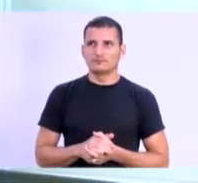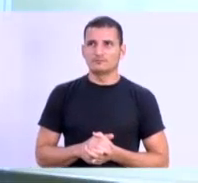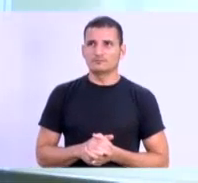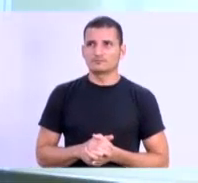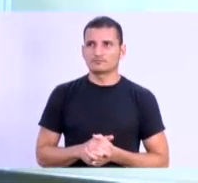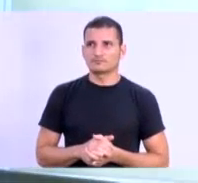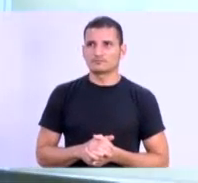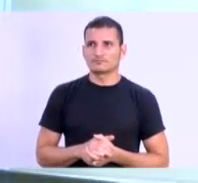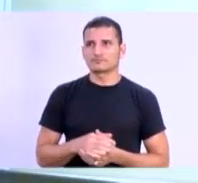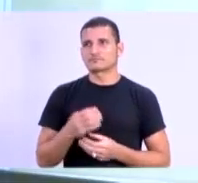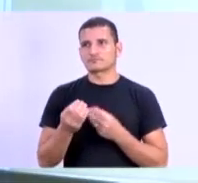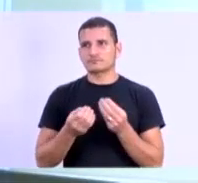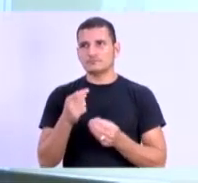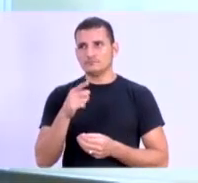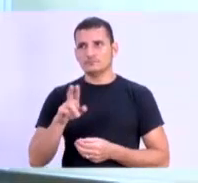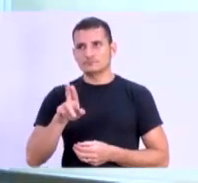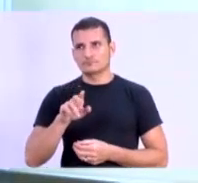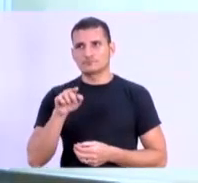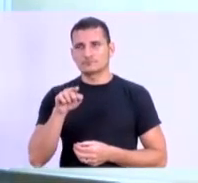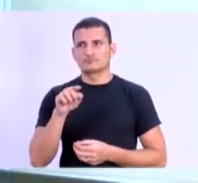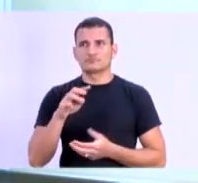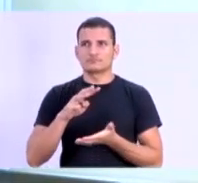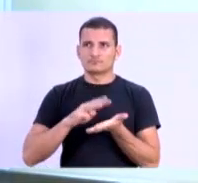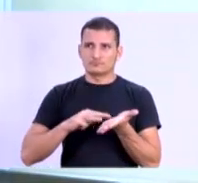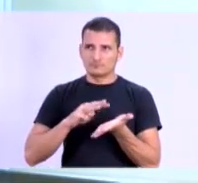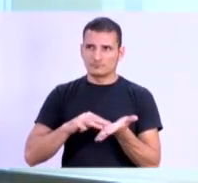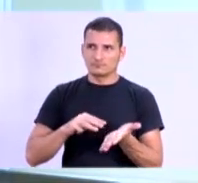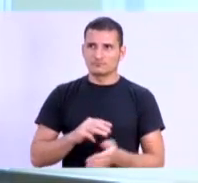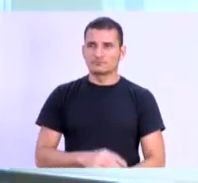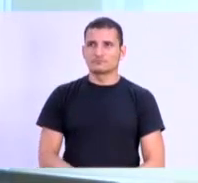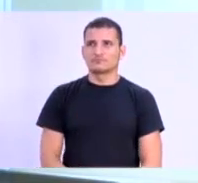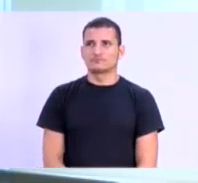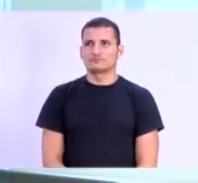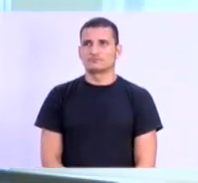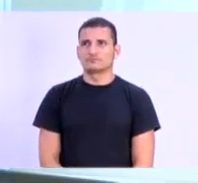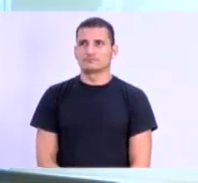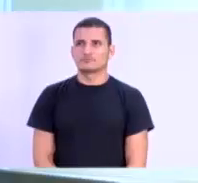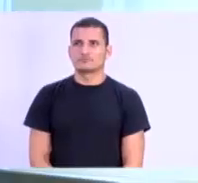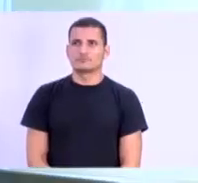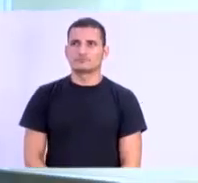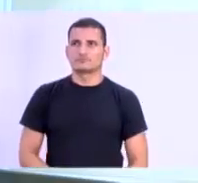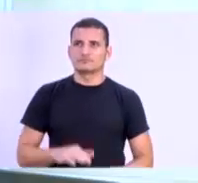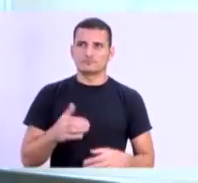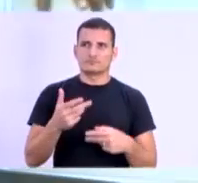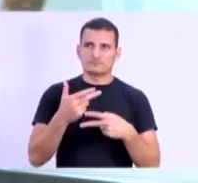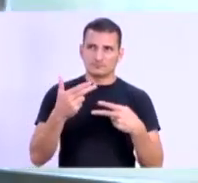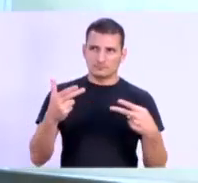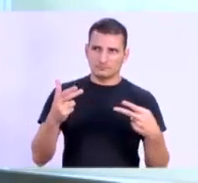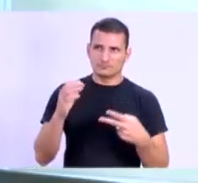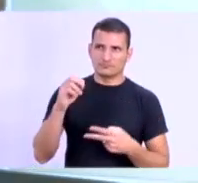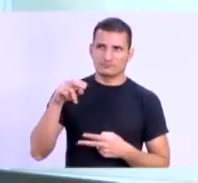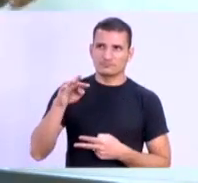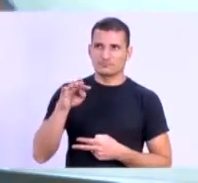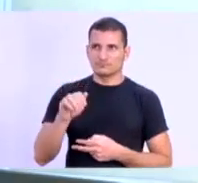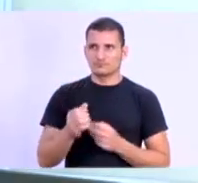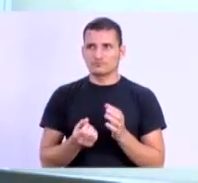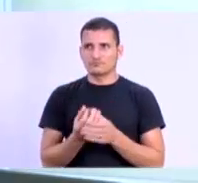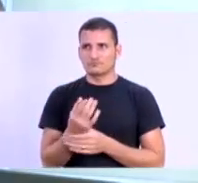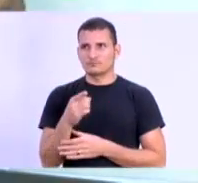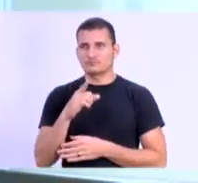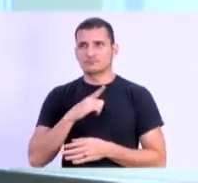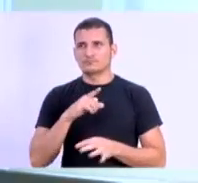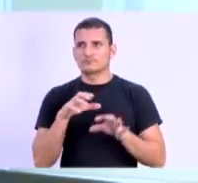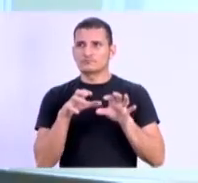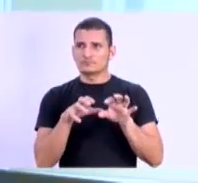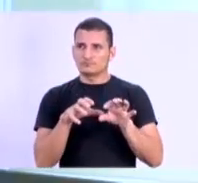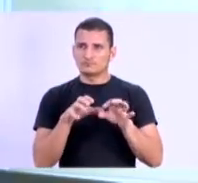como usar esse método, como invocar esse método em um objeto. Então, gente, o objeto conta, que a gente acabou de criar, ele tem as seguintes